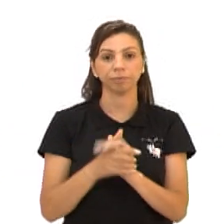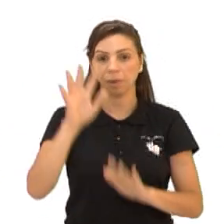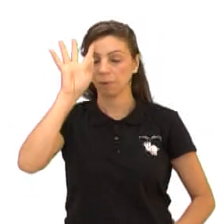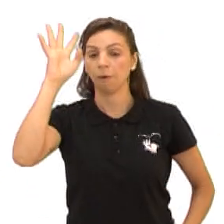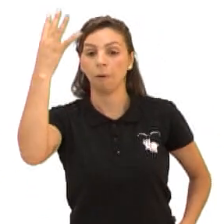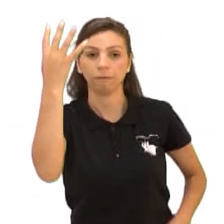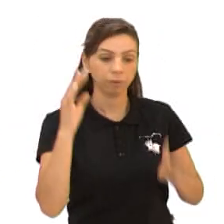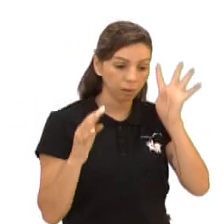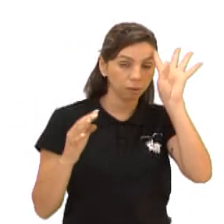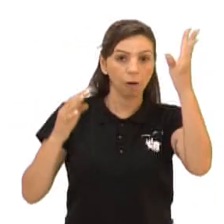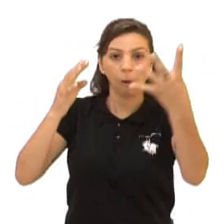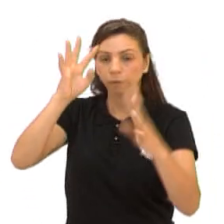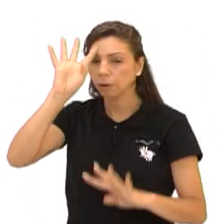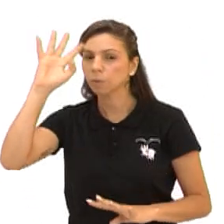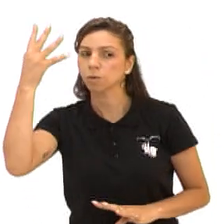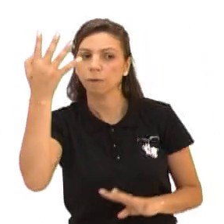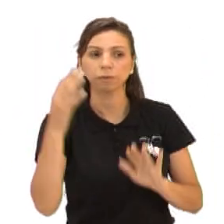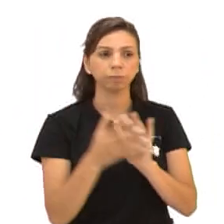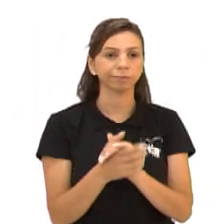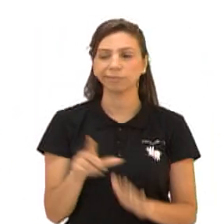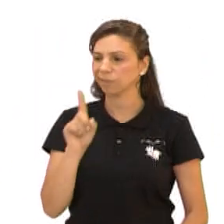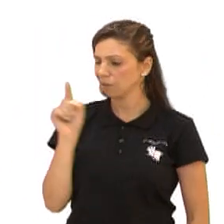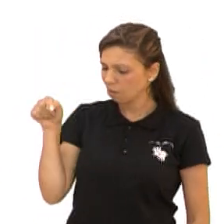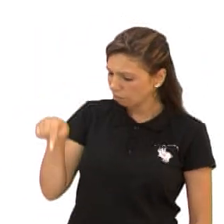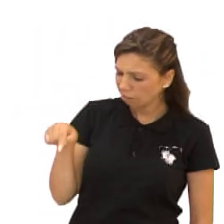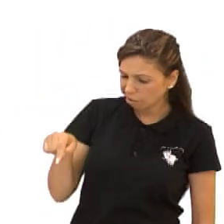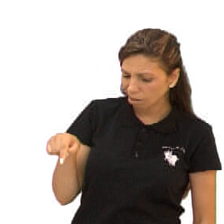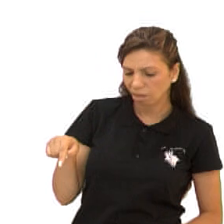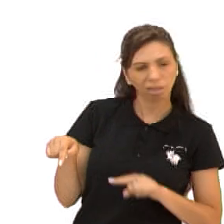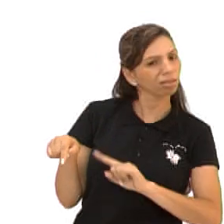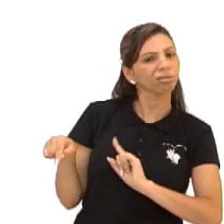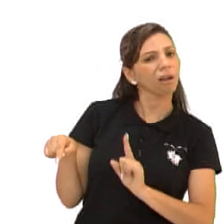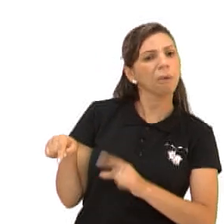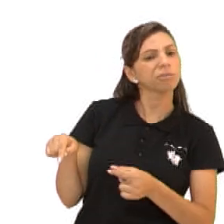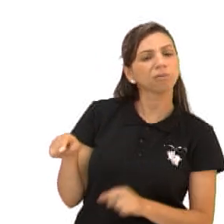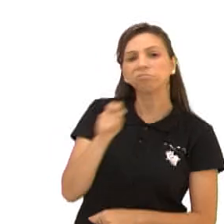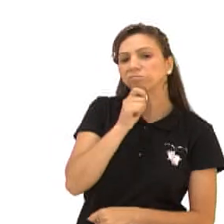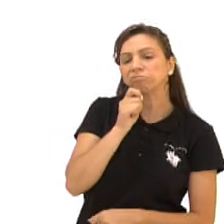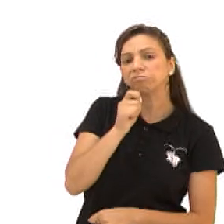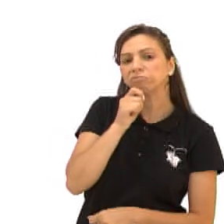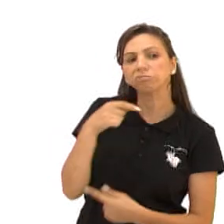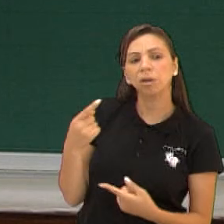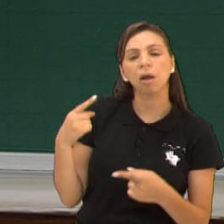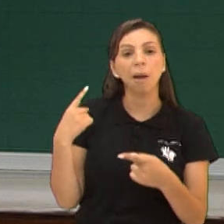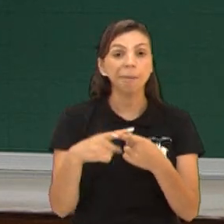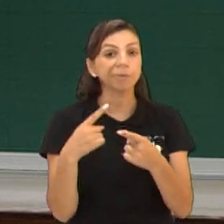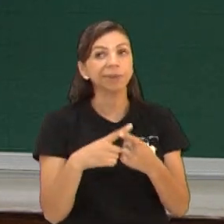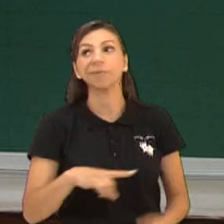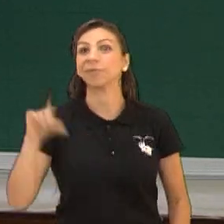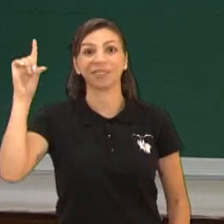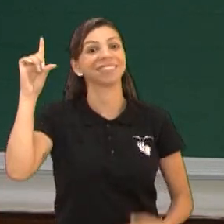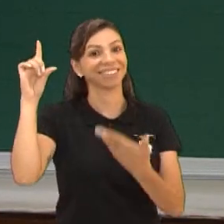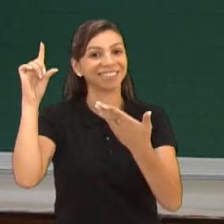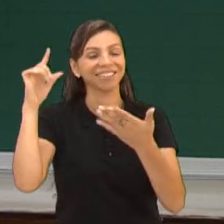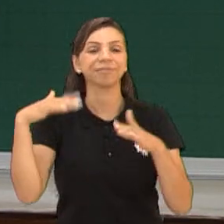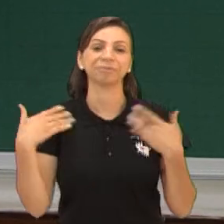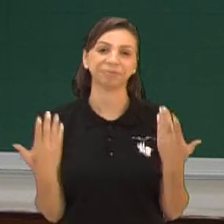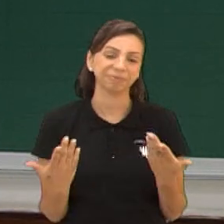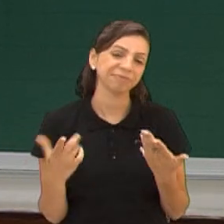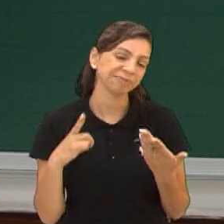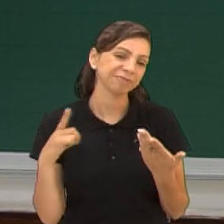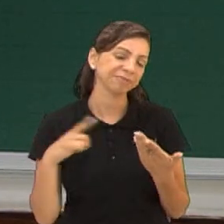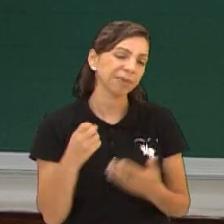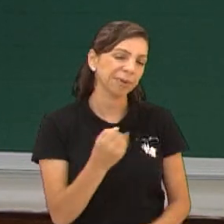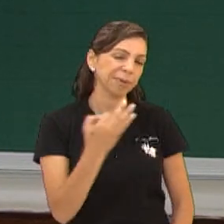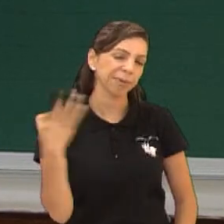e esse aqui a esse aqui ainda não é isso azulzinho Então é porque foi Deus quantas e